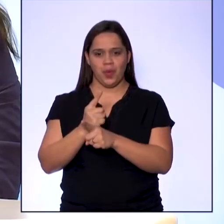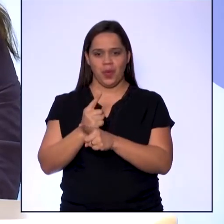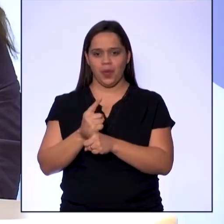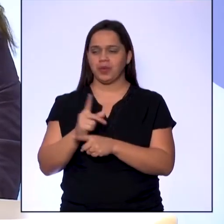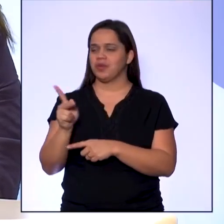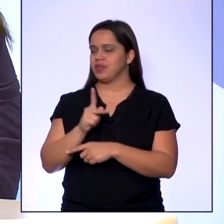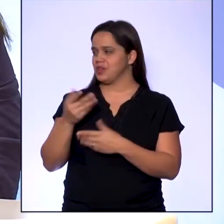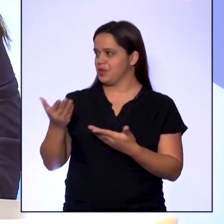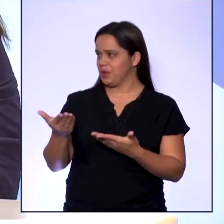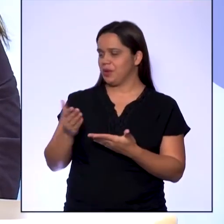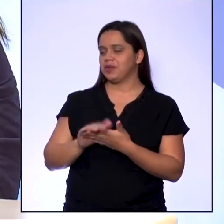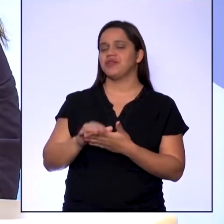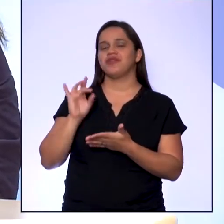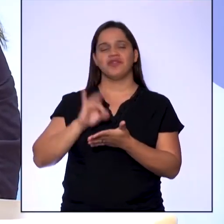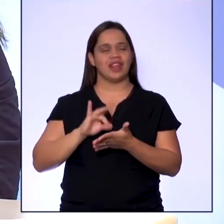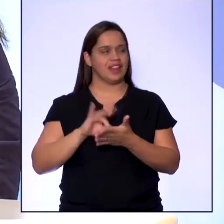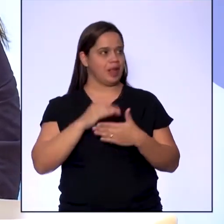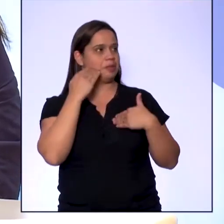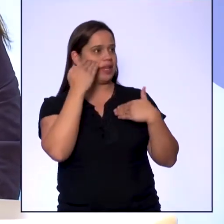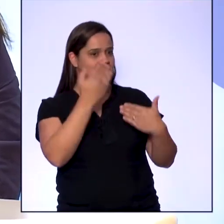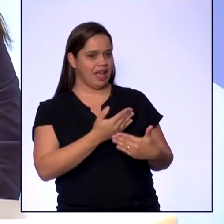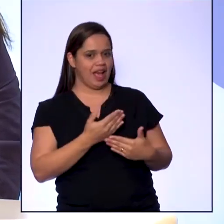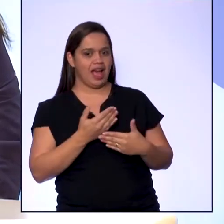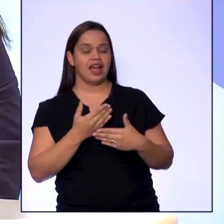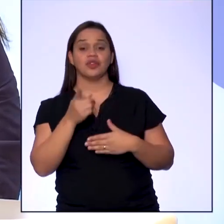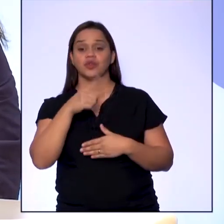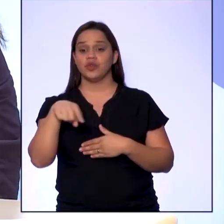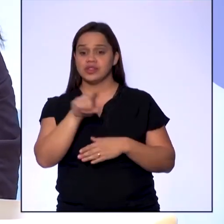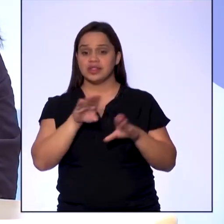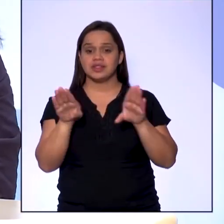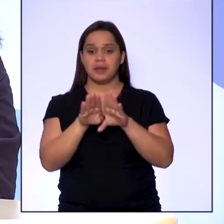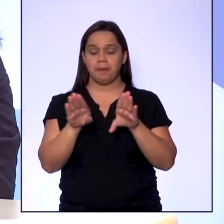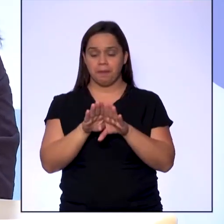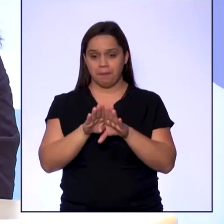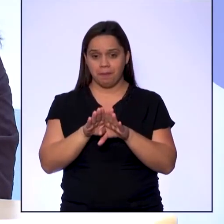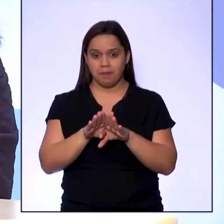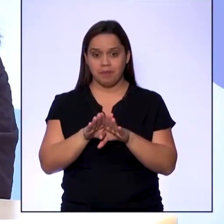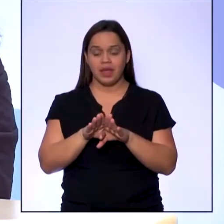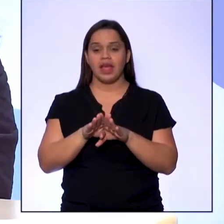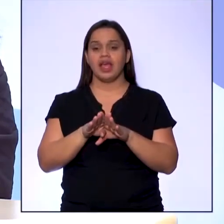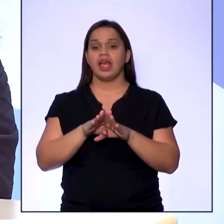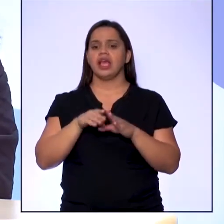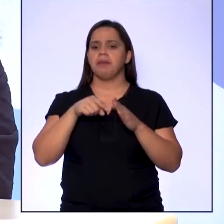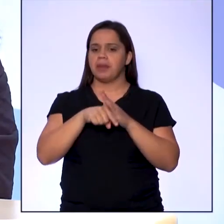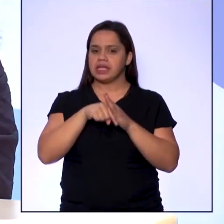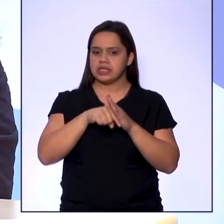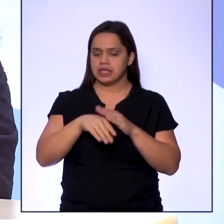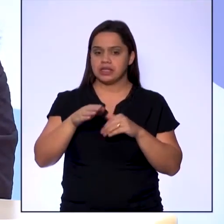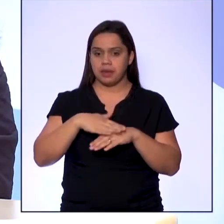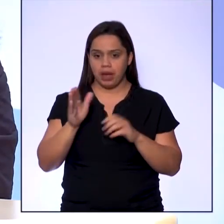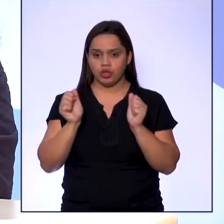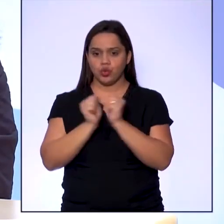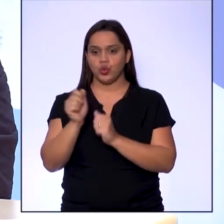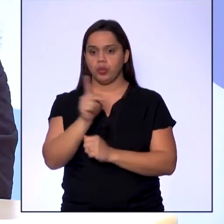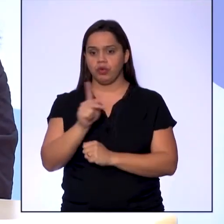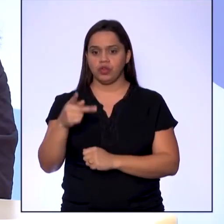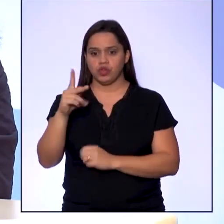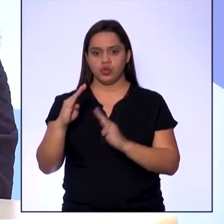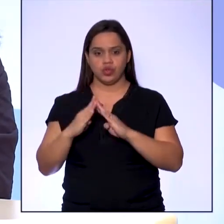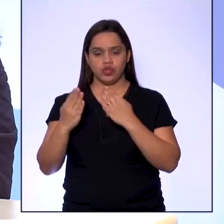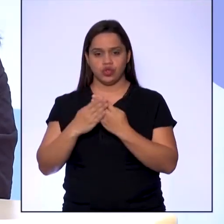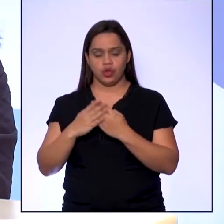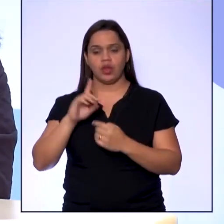nós vamos voltar a falar sobre a América Latina, né, numa outra próxima aula. Nós queremos agradecer imensamente a participação de